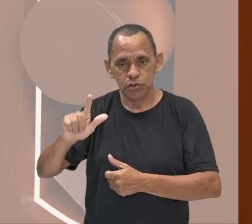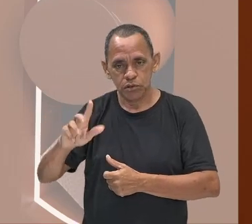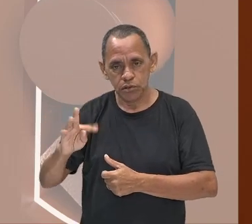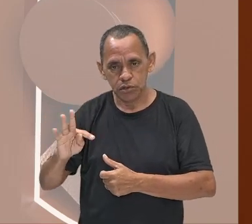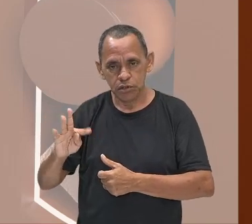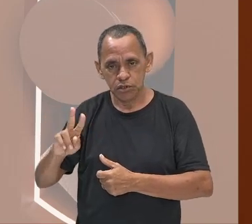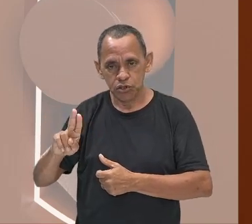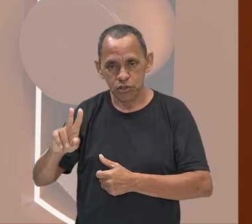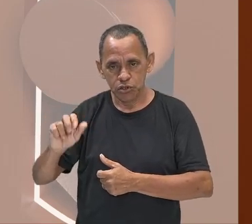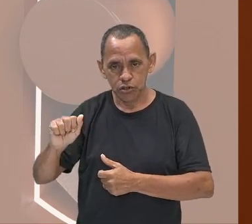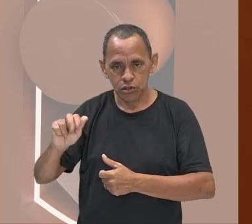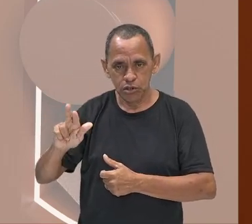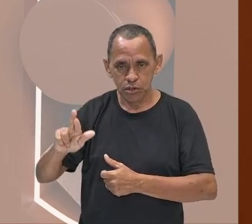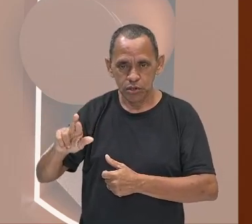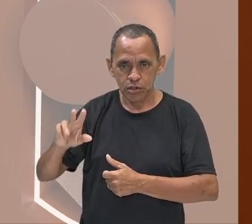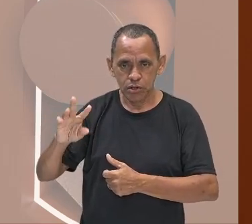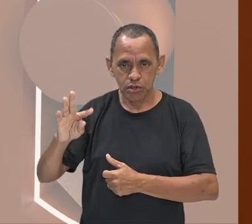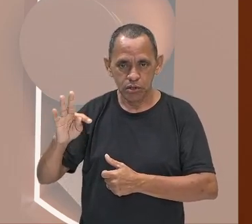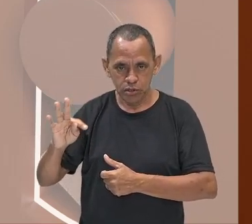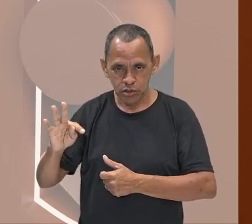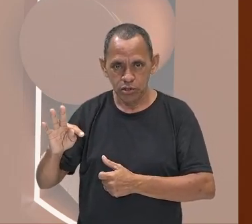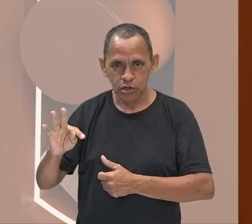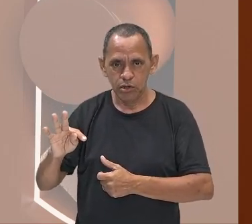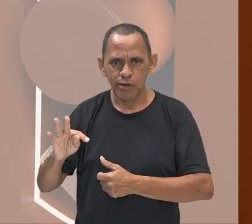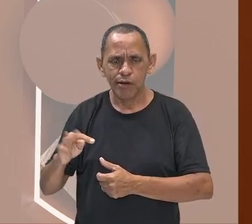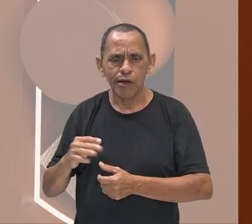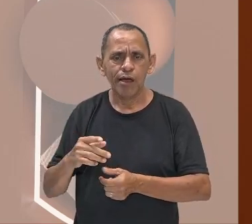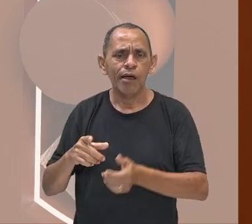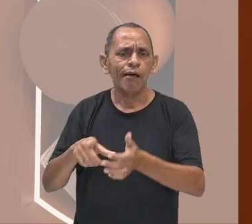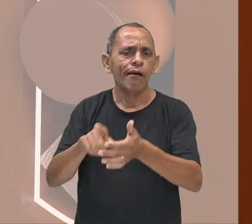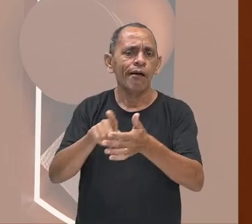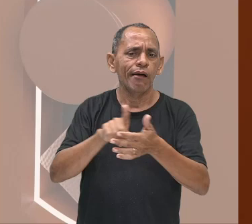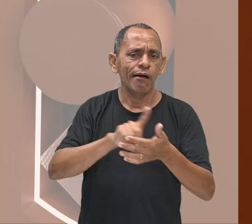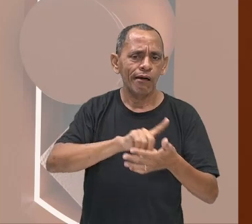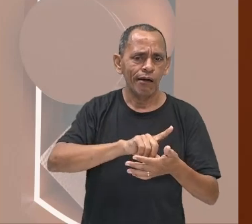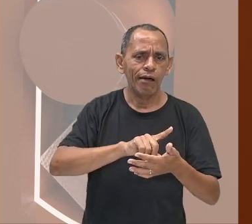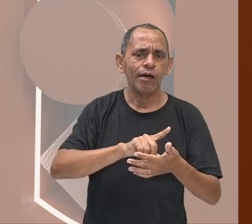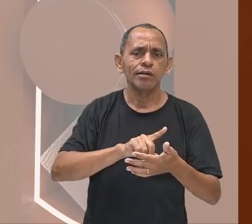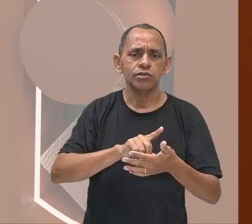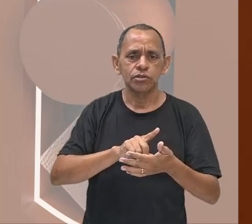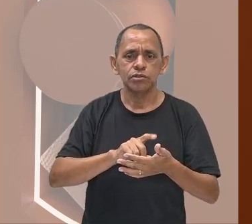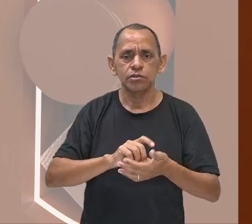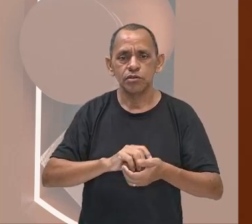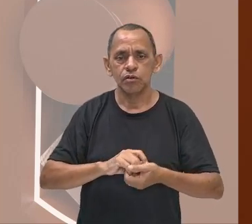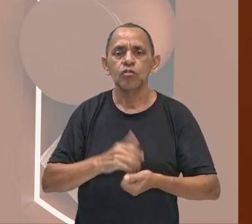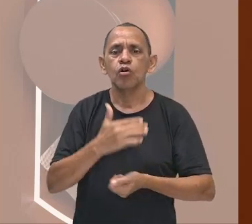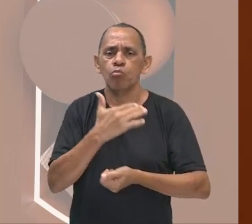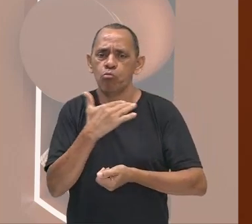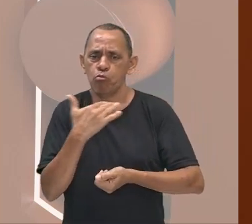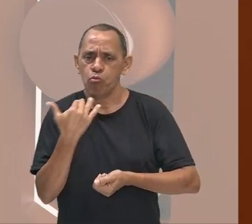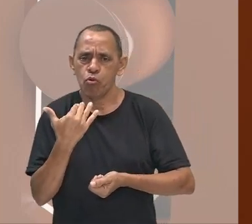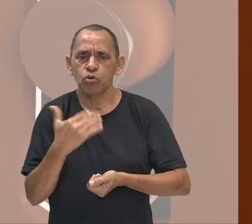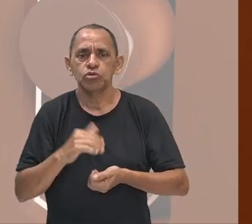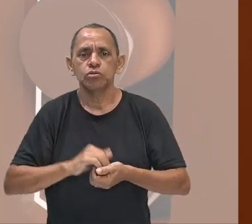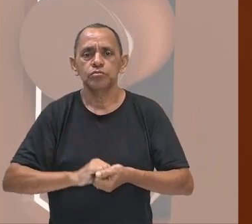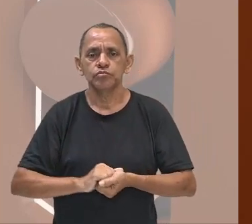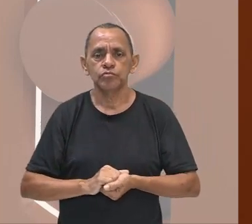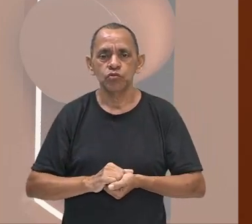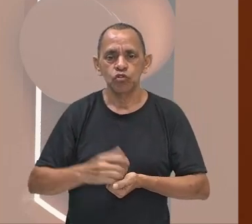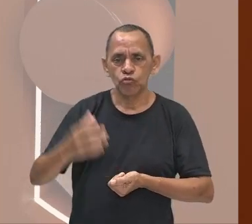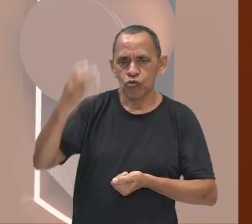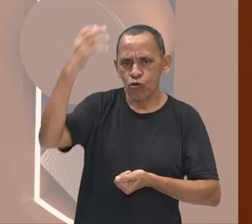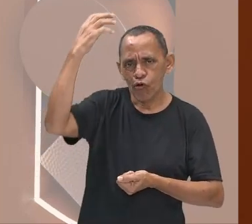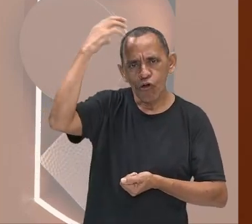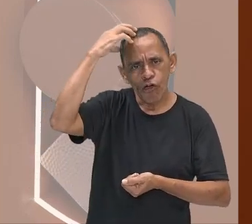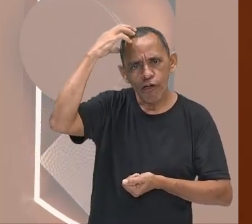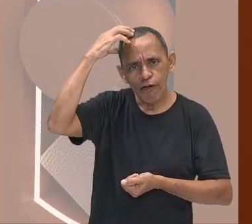Stuart, que foram tirados do poder com a deposição de Carlos I, da execução, decapitação do Carlos I, voltam então